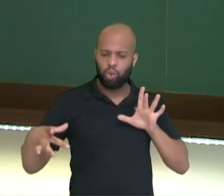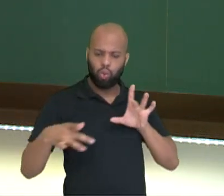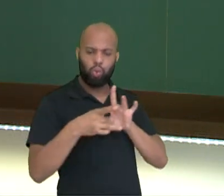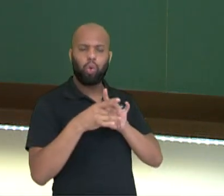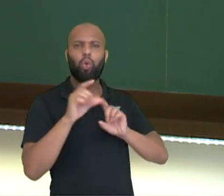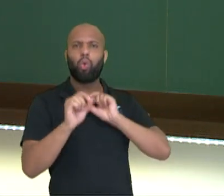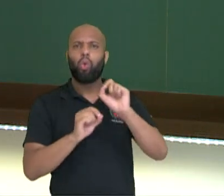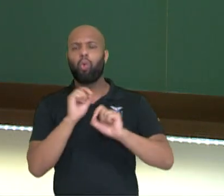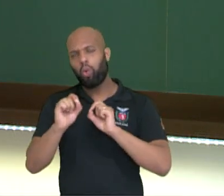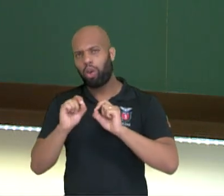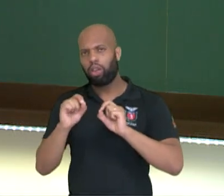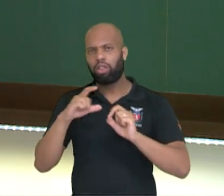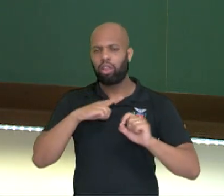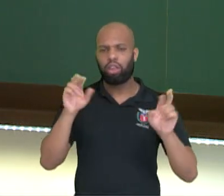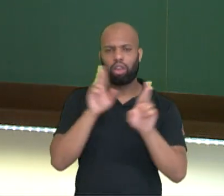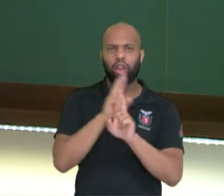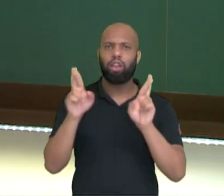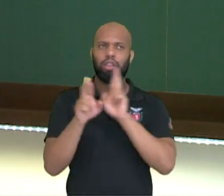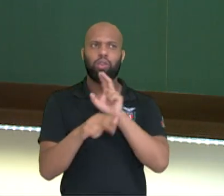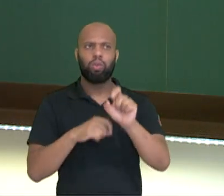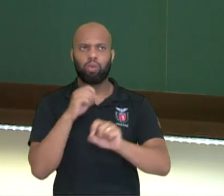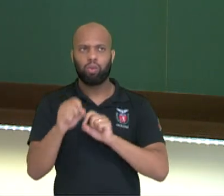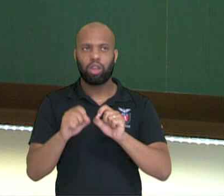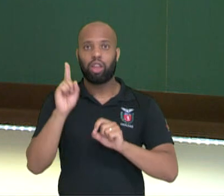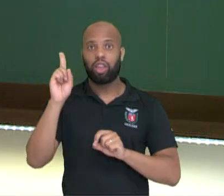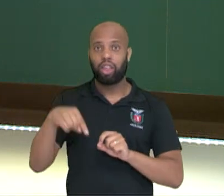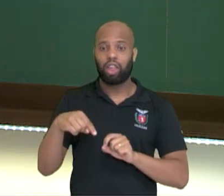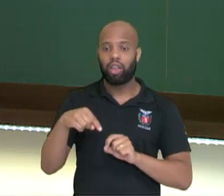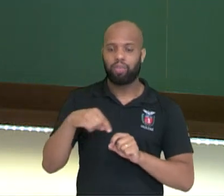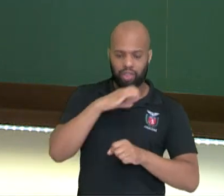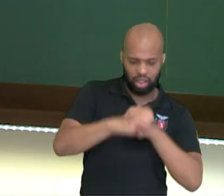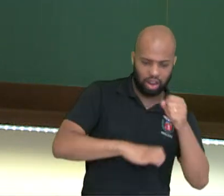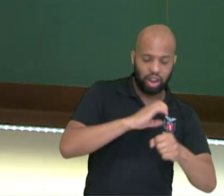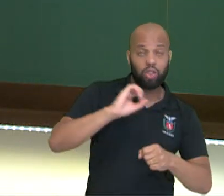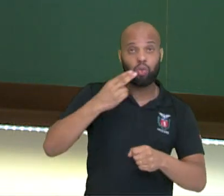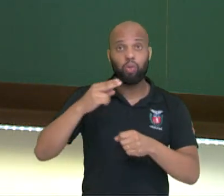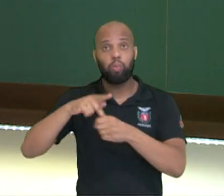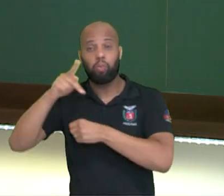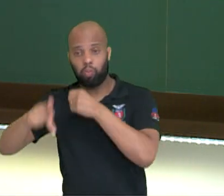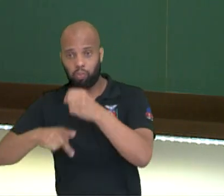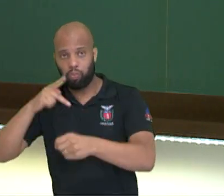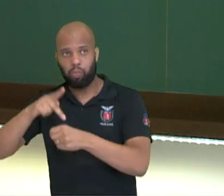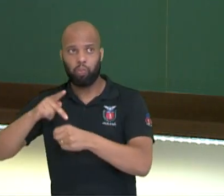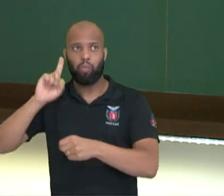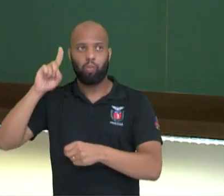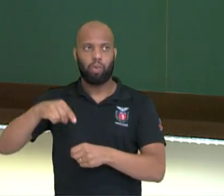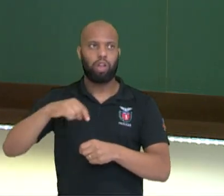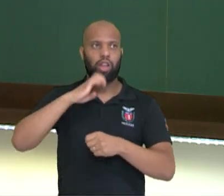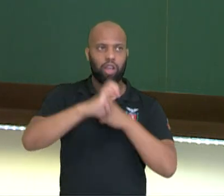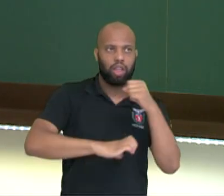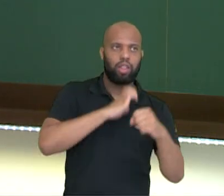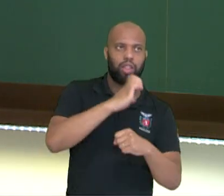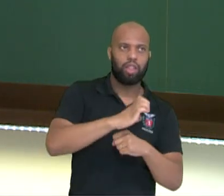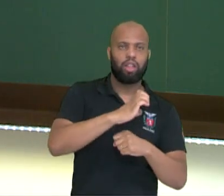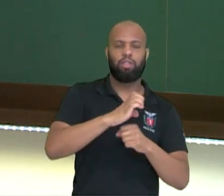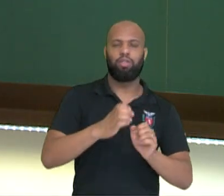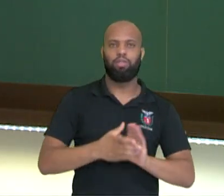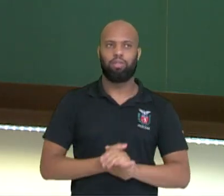elemento? O elemento elétrons ou prótons? Os elétrons. São os elétrons que têm carga elétrica